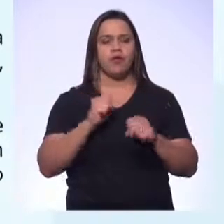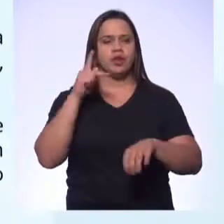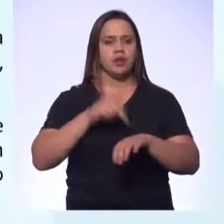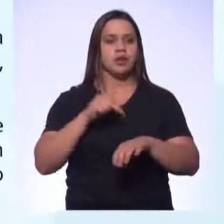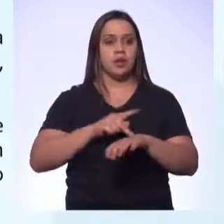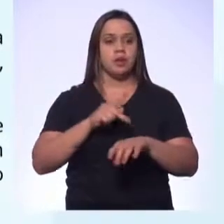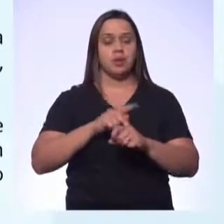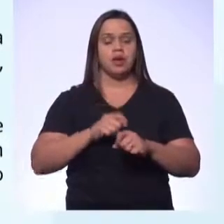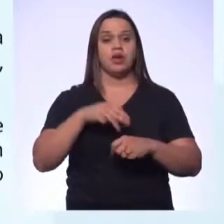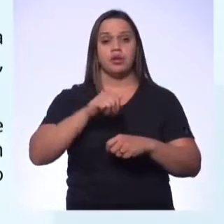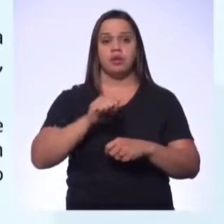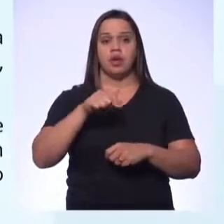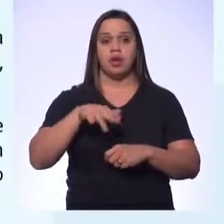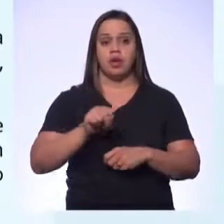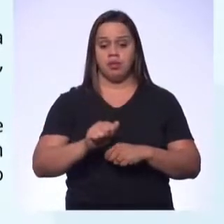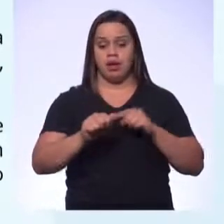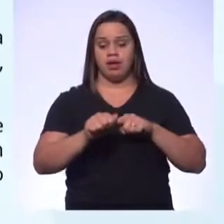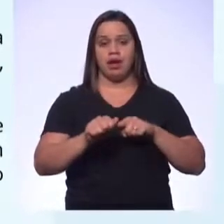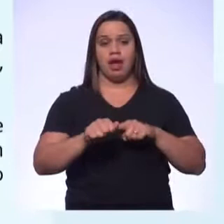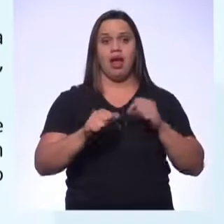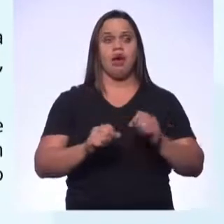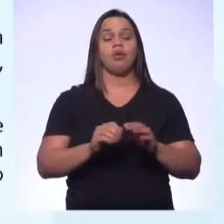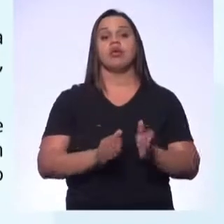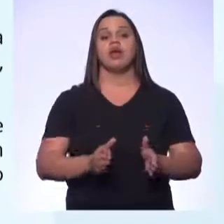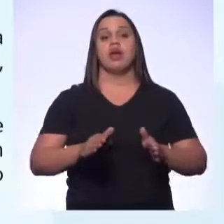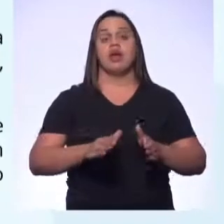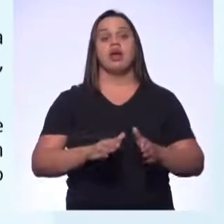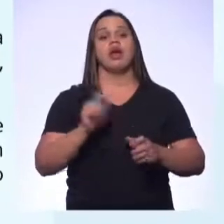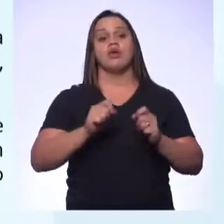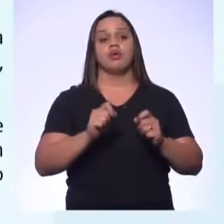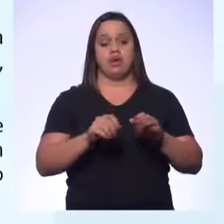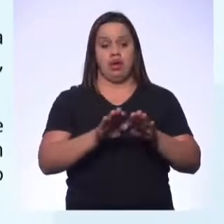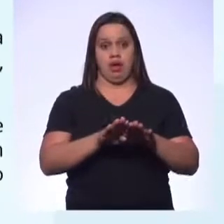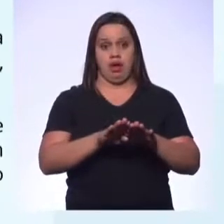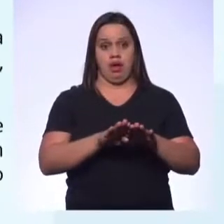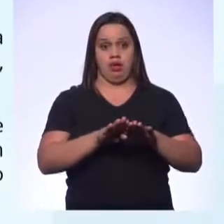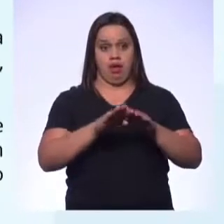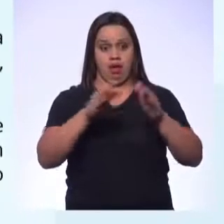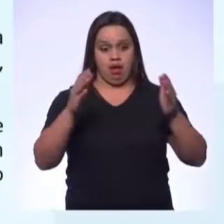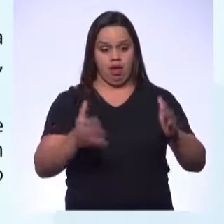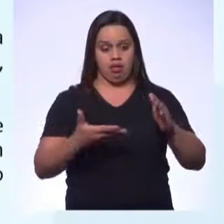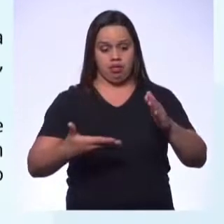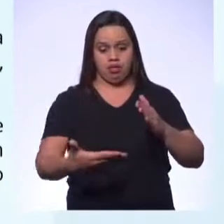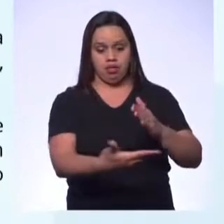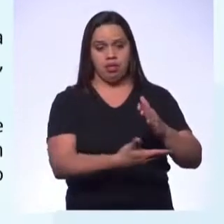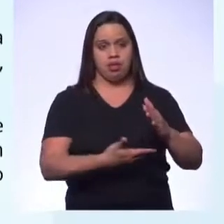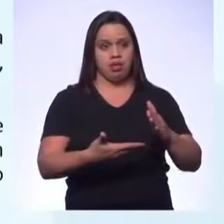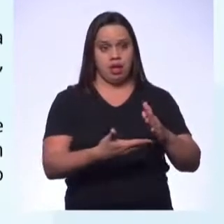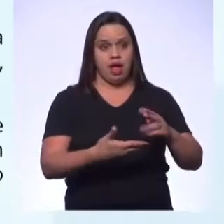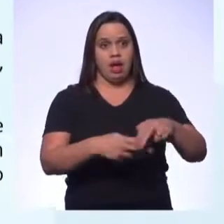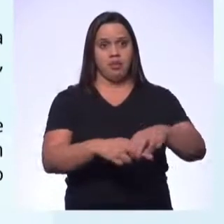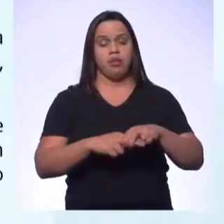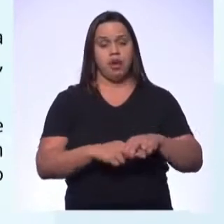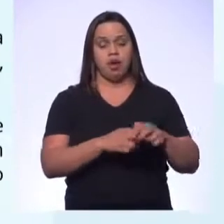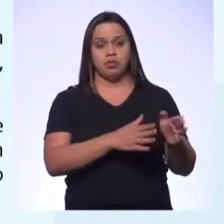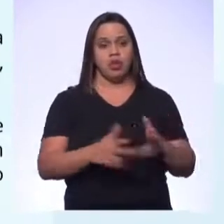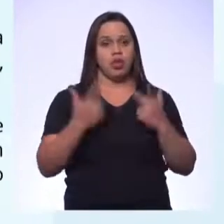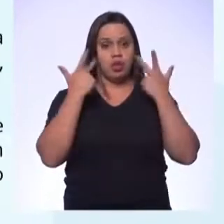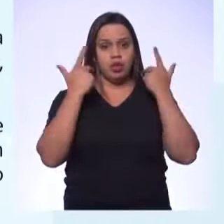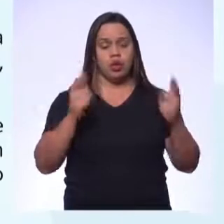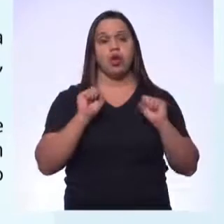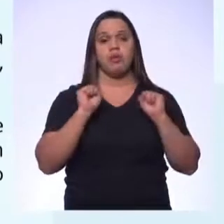de um magma. Mas o que é um magma? É um material que existe abaixo da superfície terrestre e que, por algum processo natural,